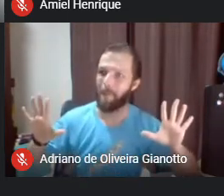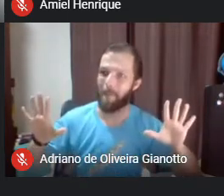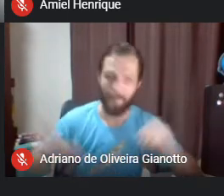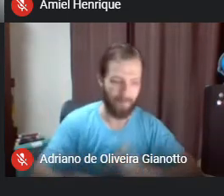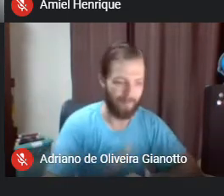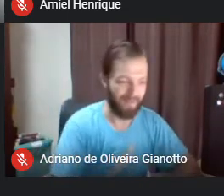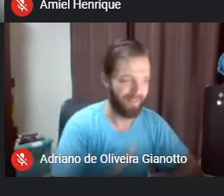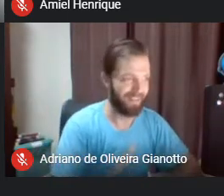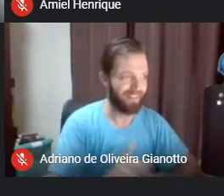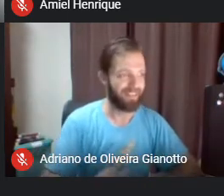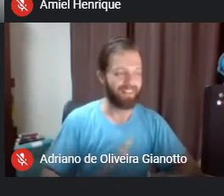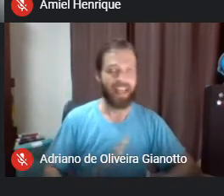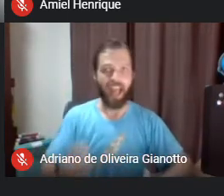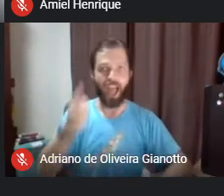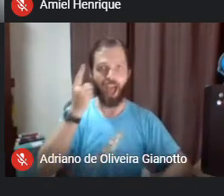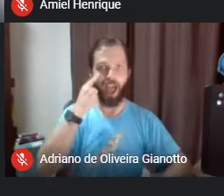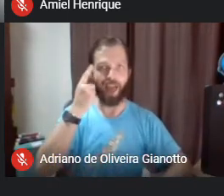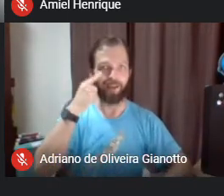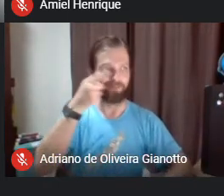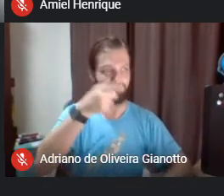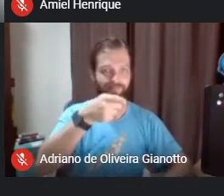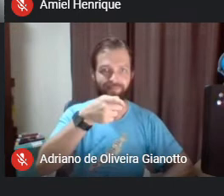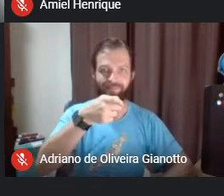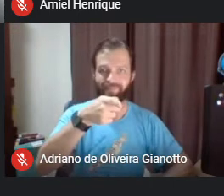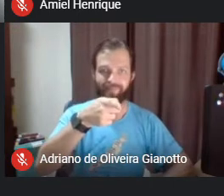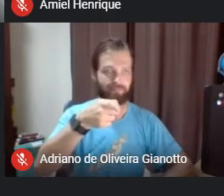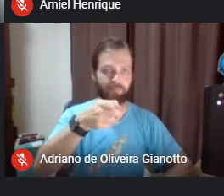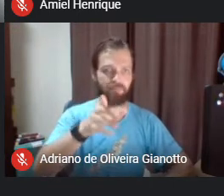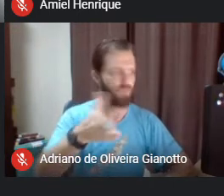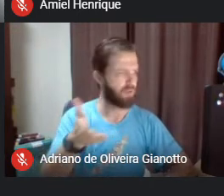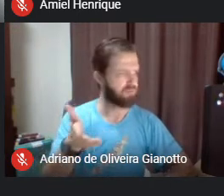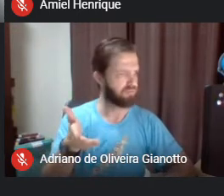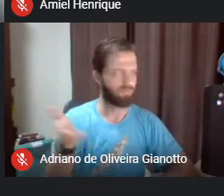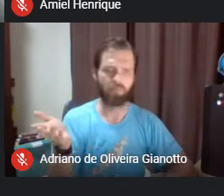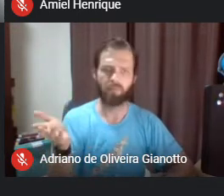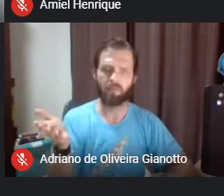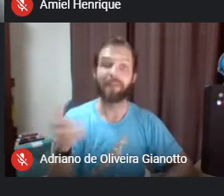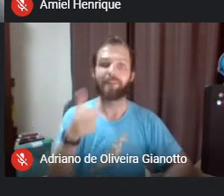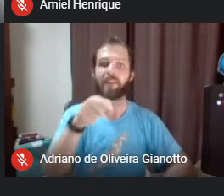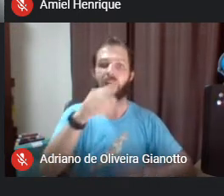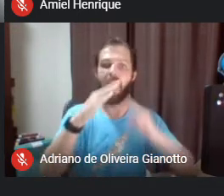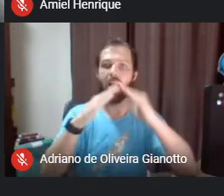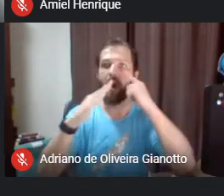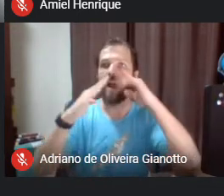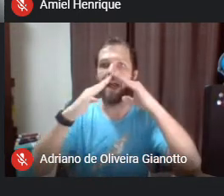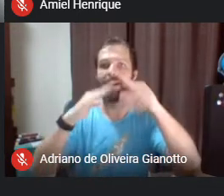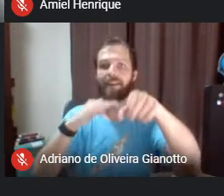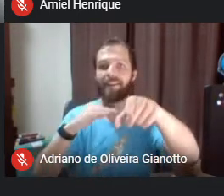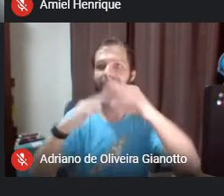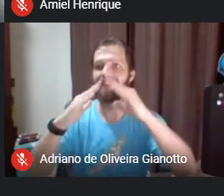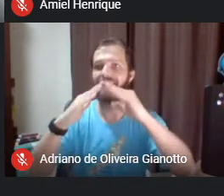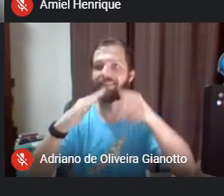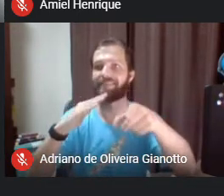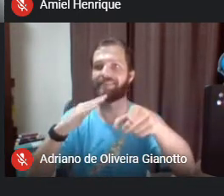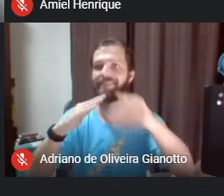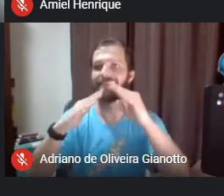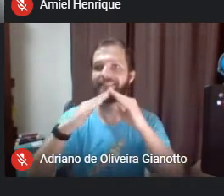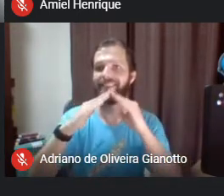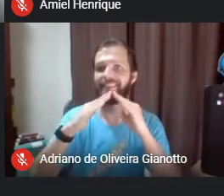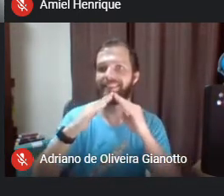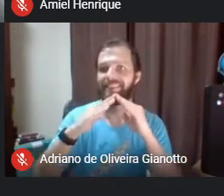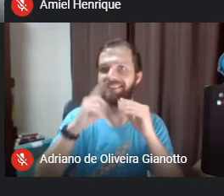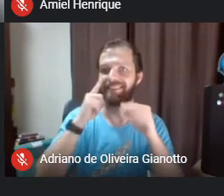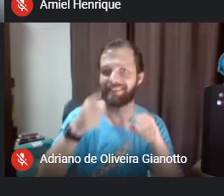Tá claro, entendeu? Tá claro, gente? Olha esse outro slide. Tá aqui. Olha